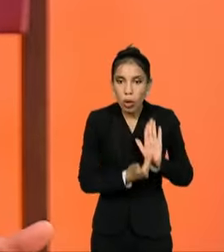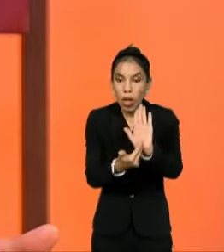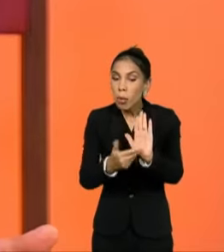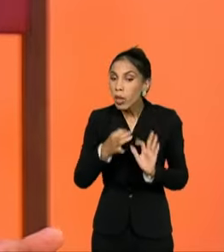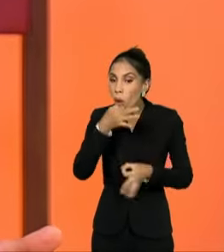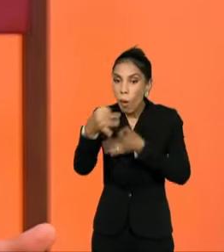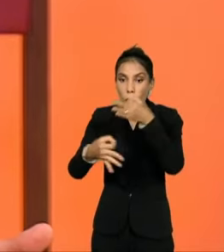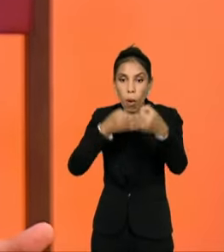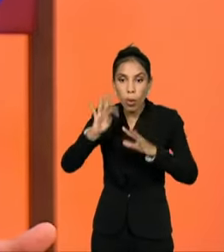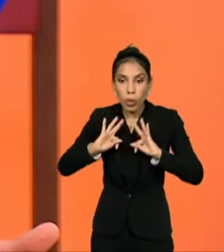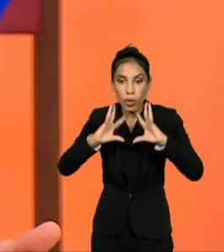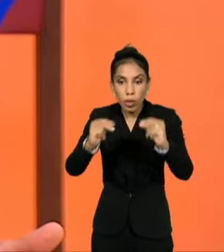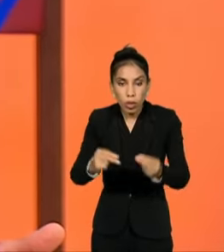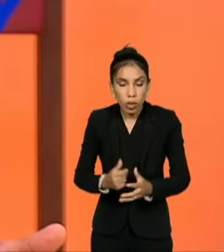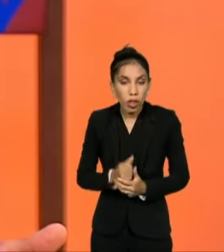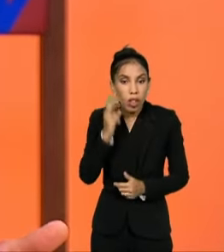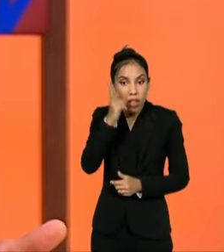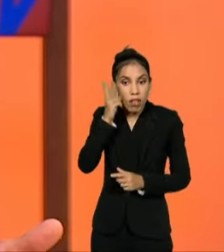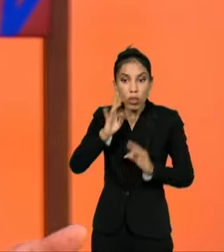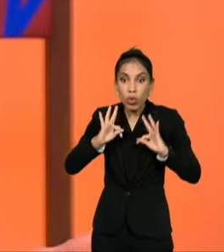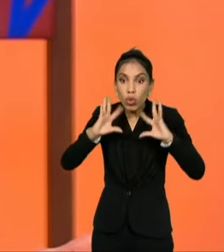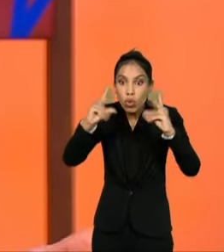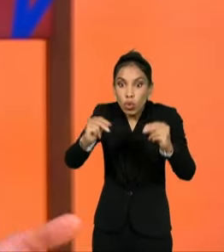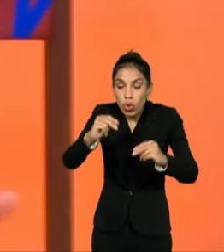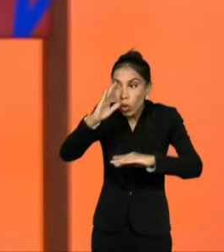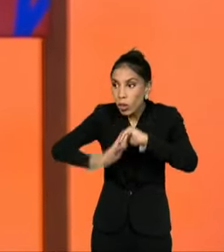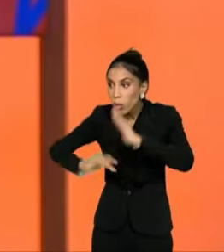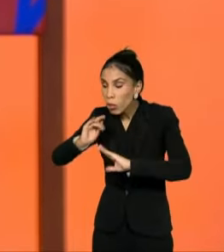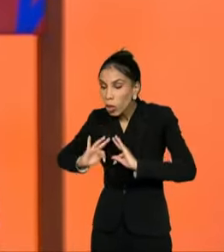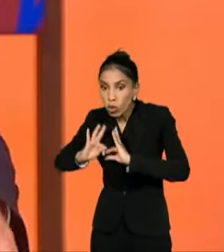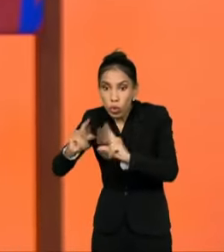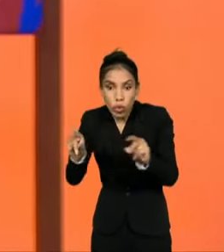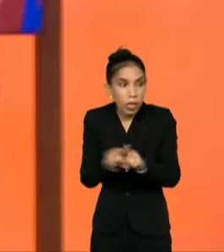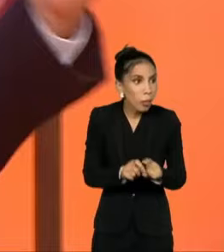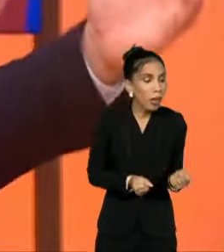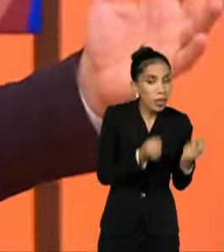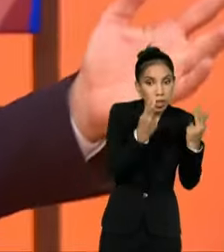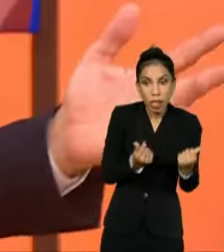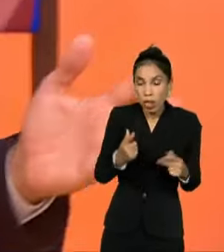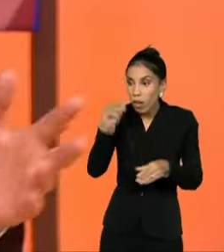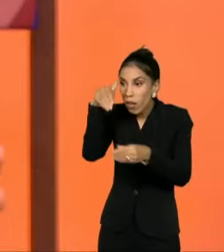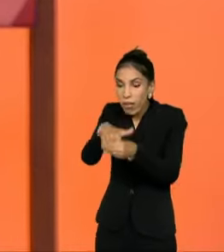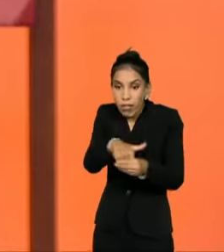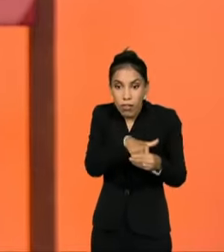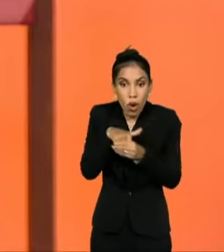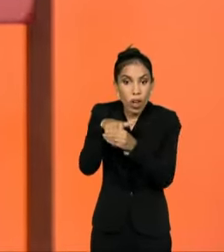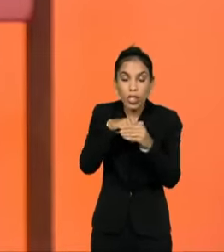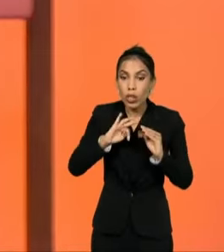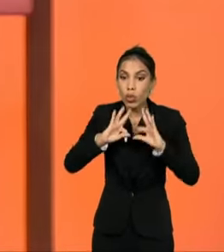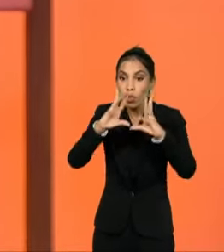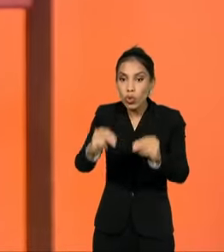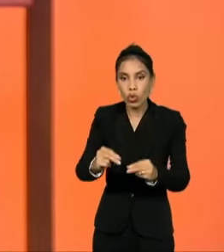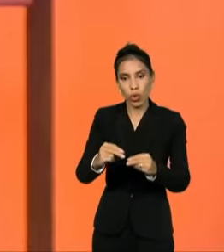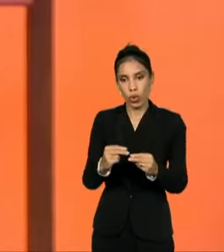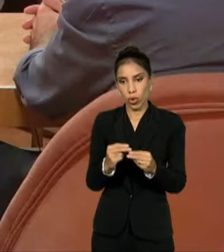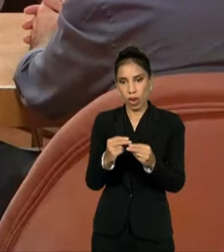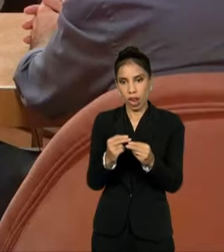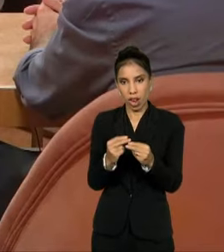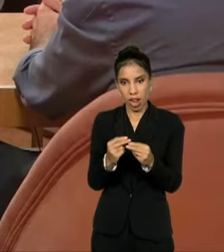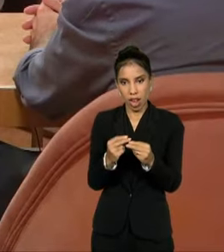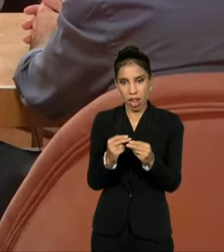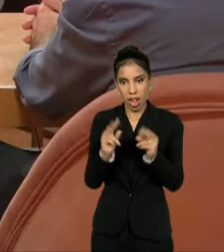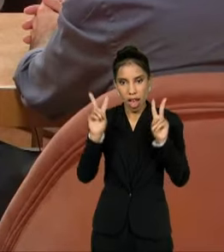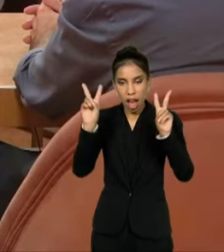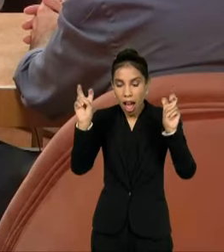sobre tudo. Eu sempre brinco que os parlamentares são especialistas em tudo e nada ao mesmo tempo, né? Porque você tem que votar sobre todos os assuntos. E foi a bancada, não foi nem ela que